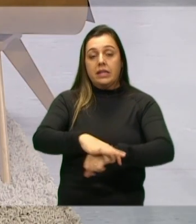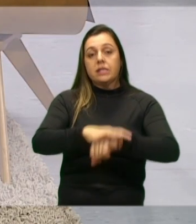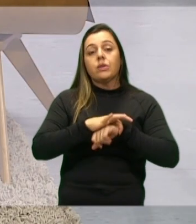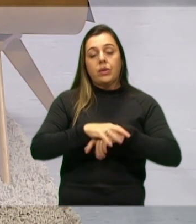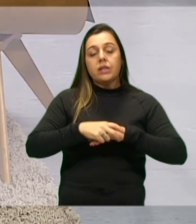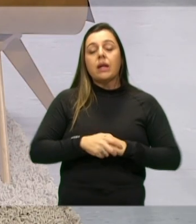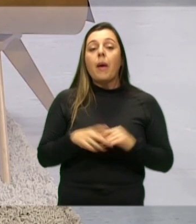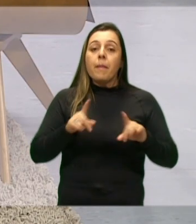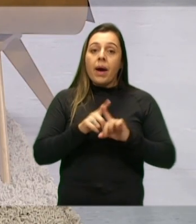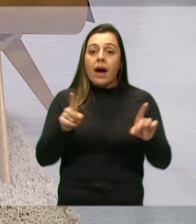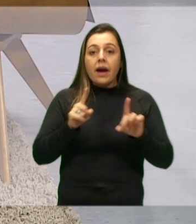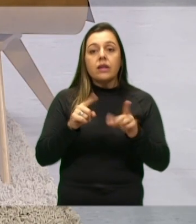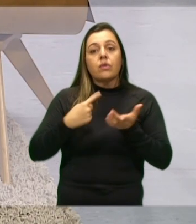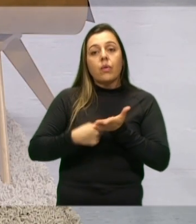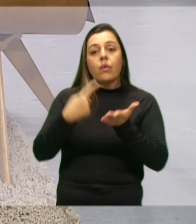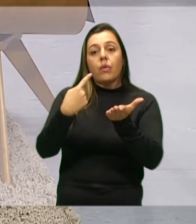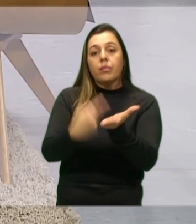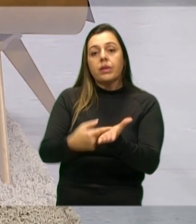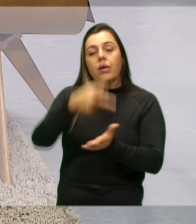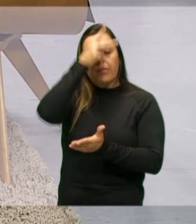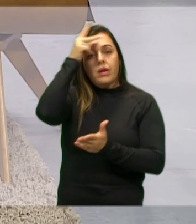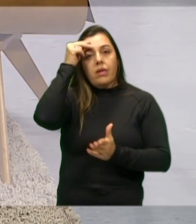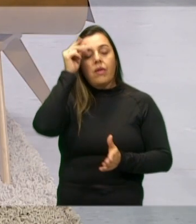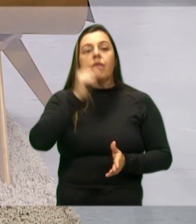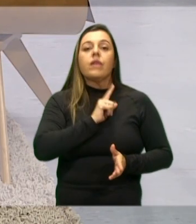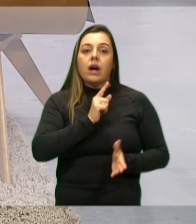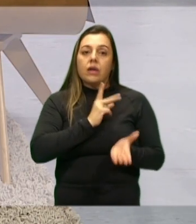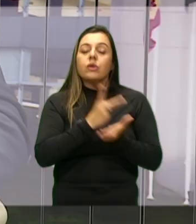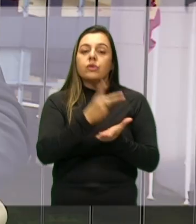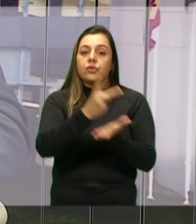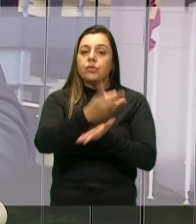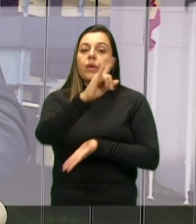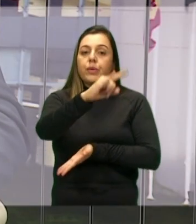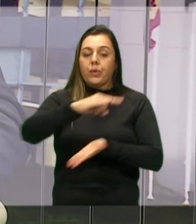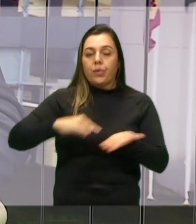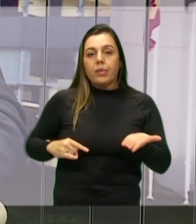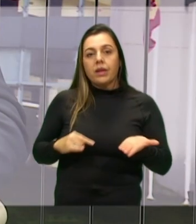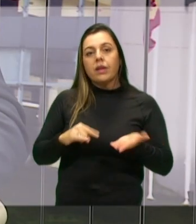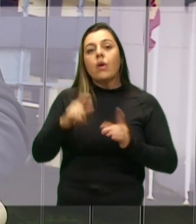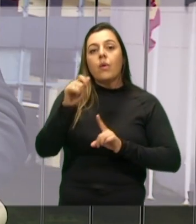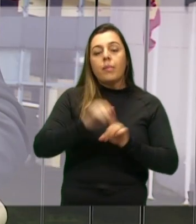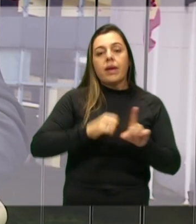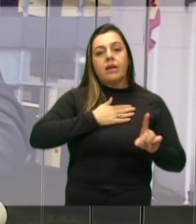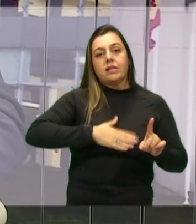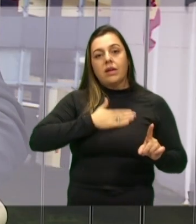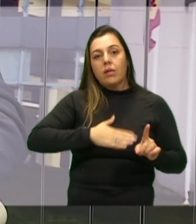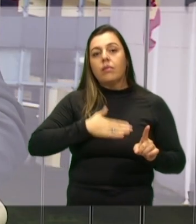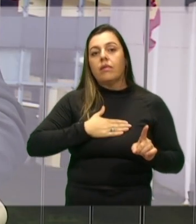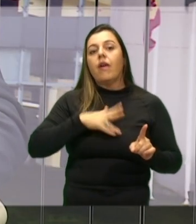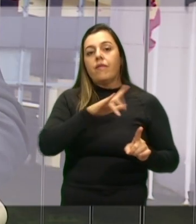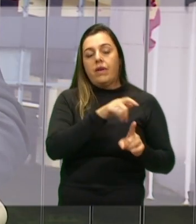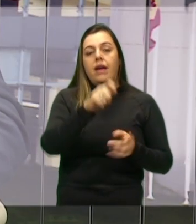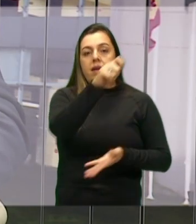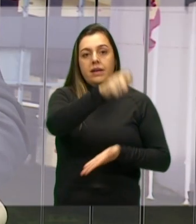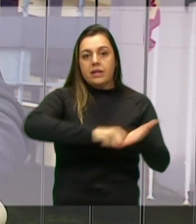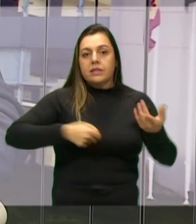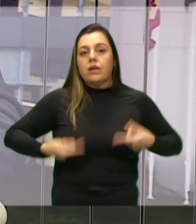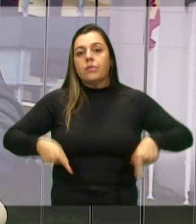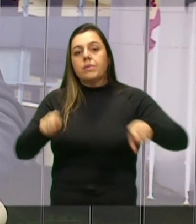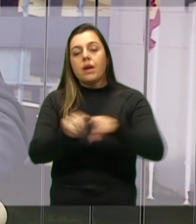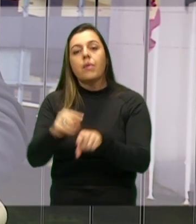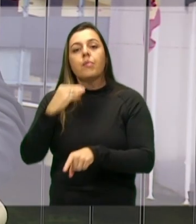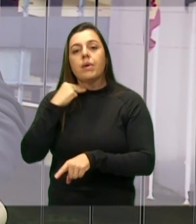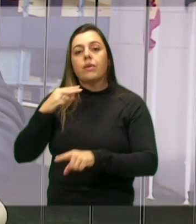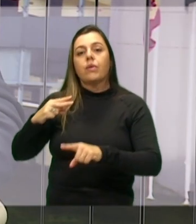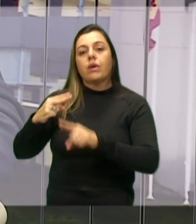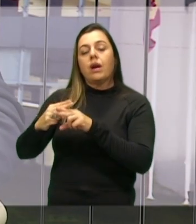segurança. Mas então ficou acordado que o prefeito vai dar andamento nessa documentação. No mês de agosto, ele deve assinar esse acordo com a Caixa